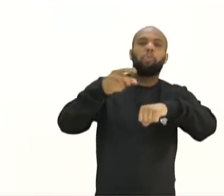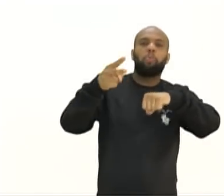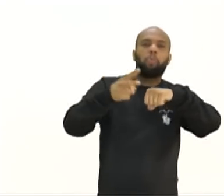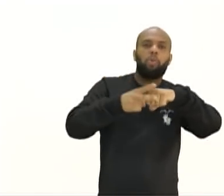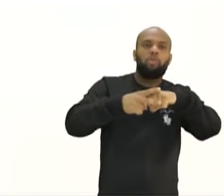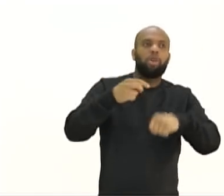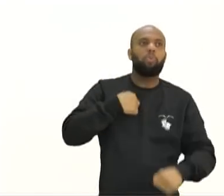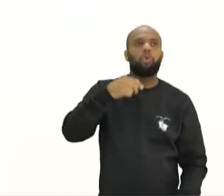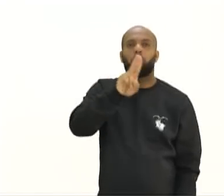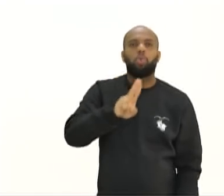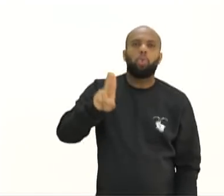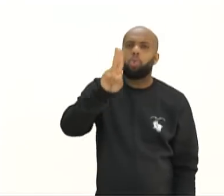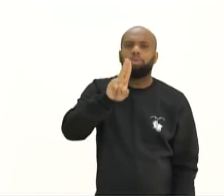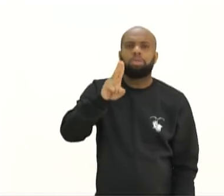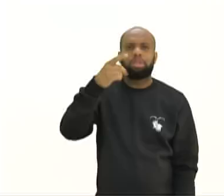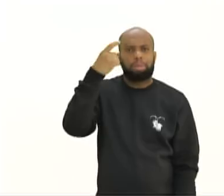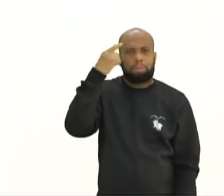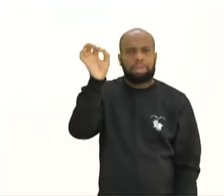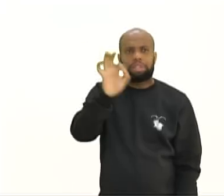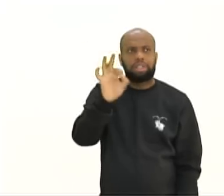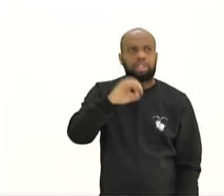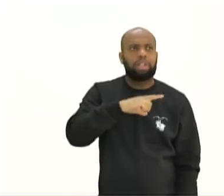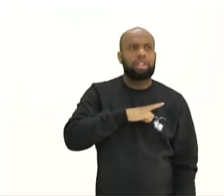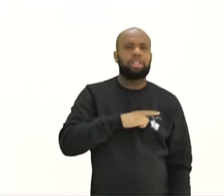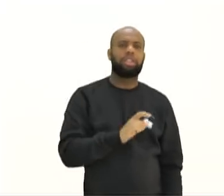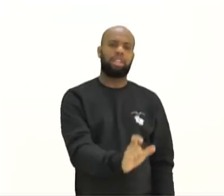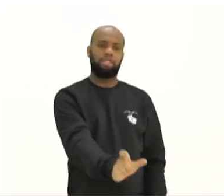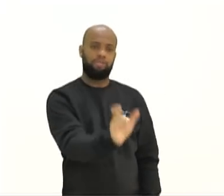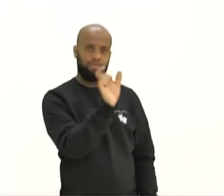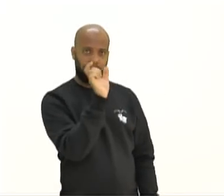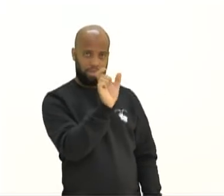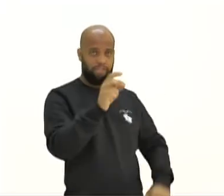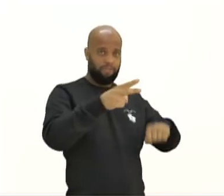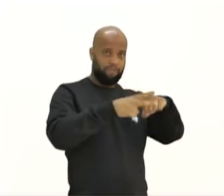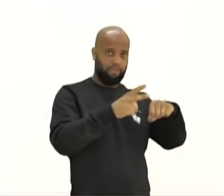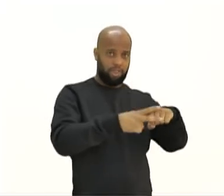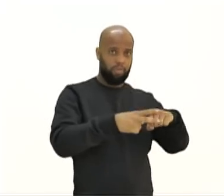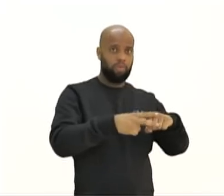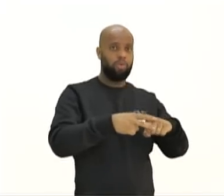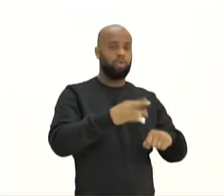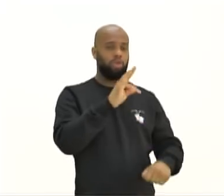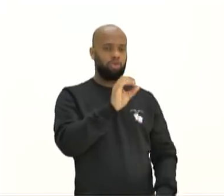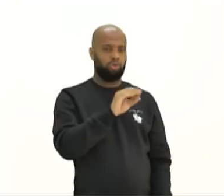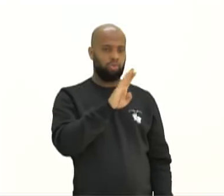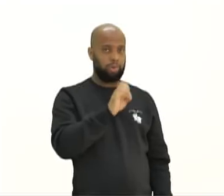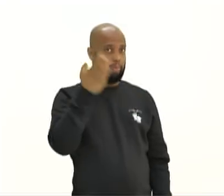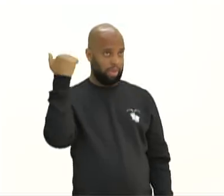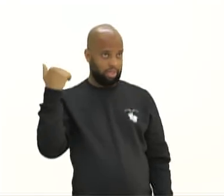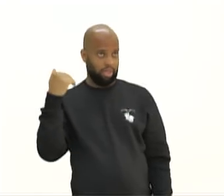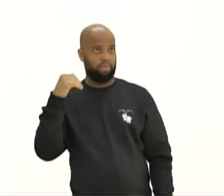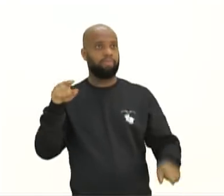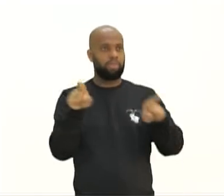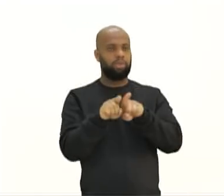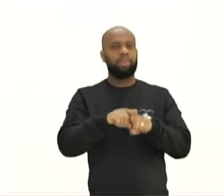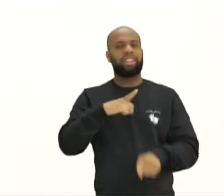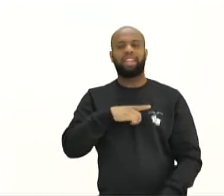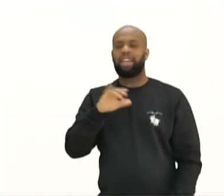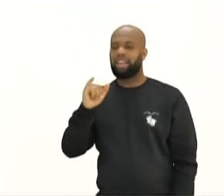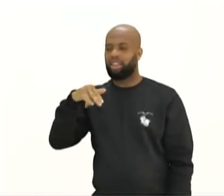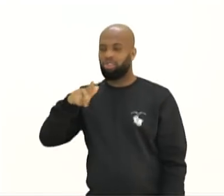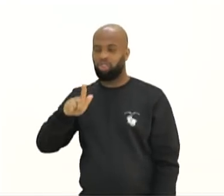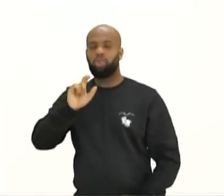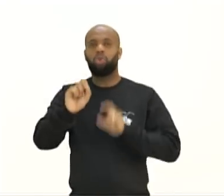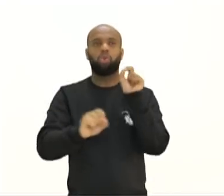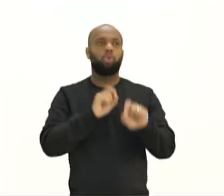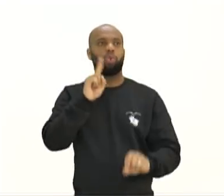estou usando? Gente, não preciso nem pensar. Tem o verbo to be, no passado, mas verbo to be. Tem o verbo com ing. Que tempo verbal